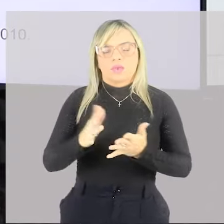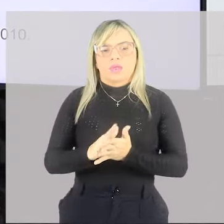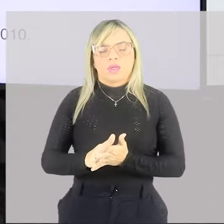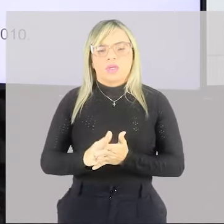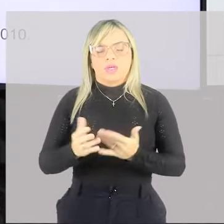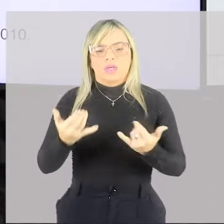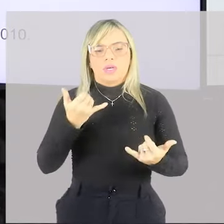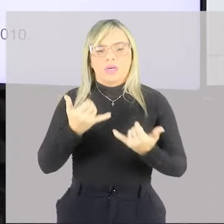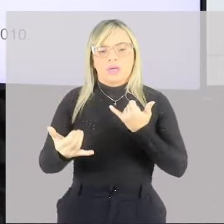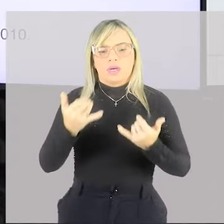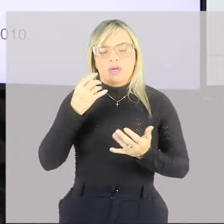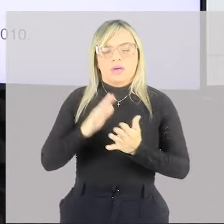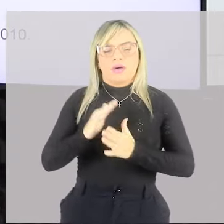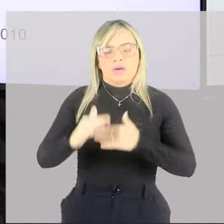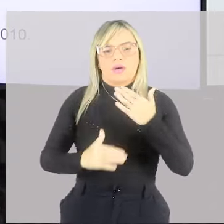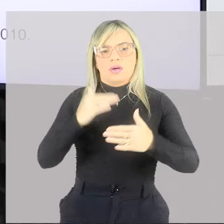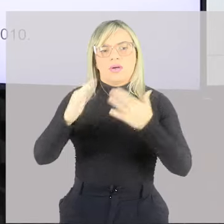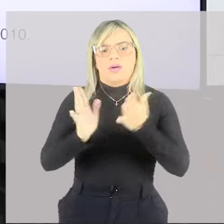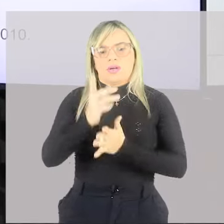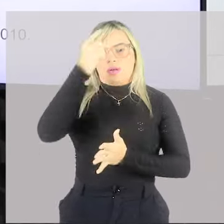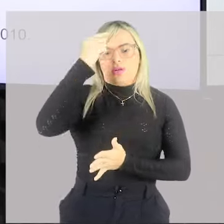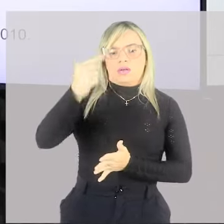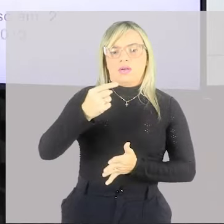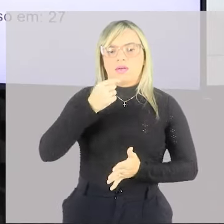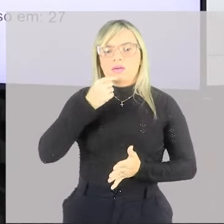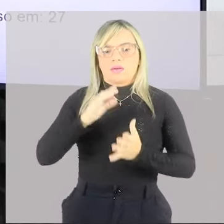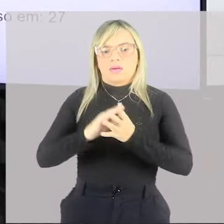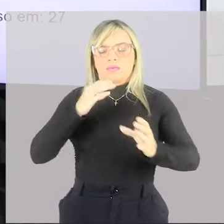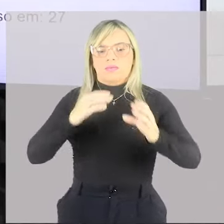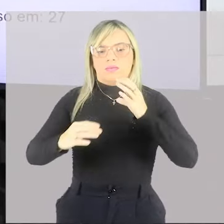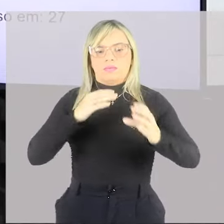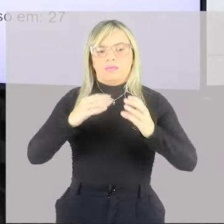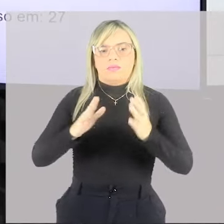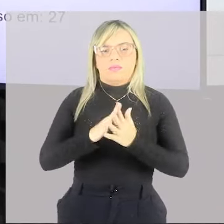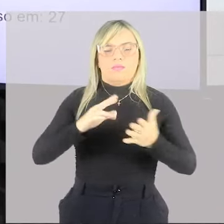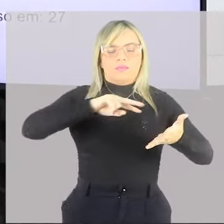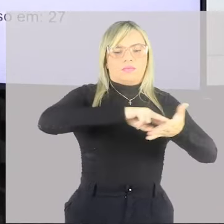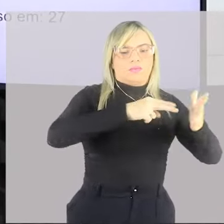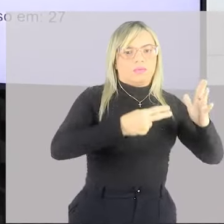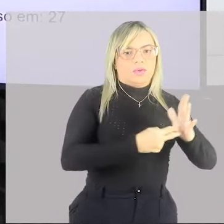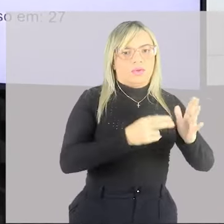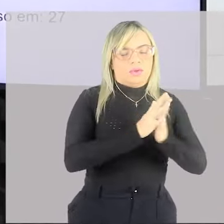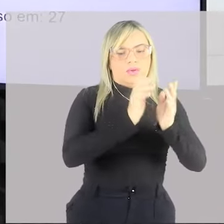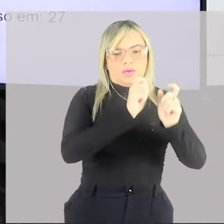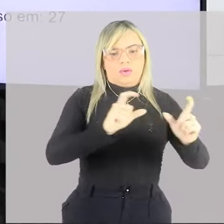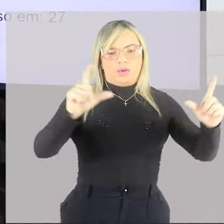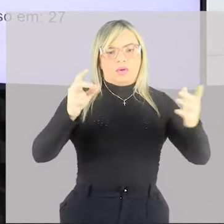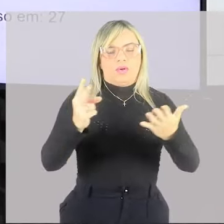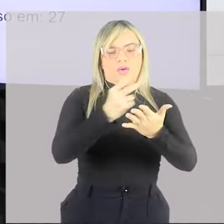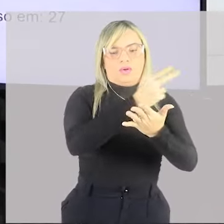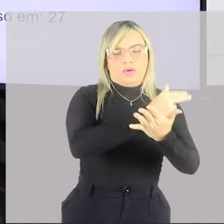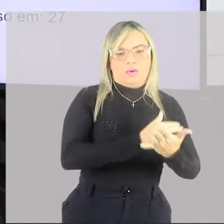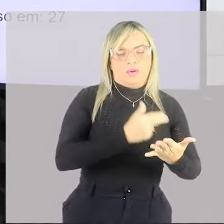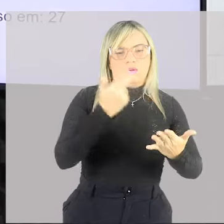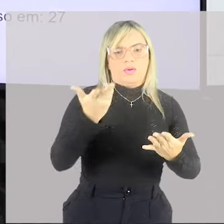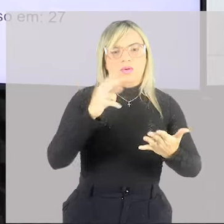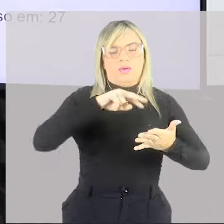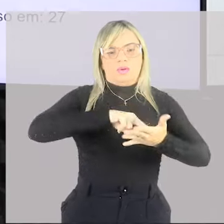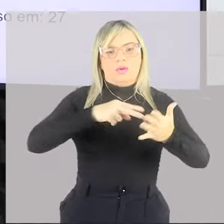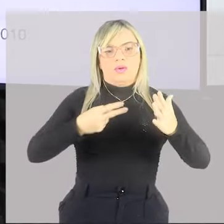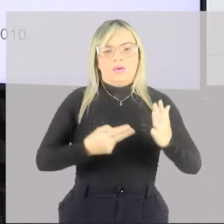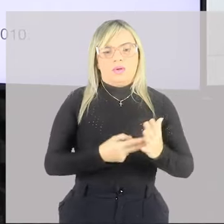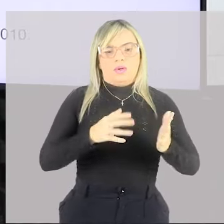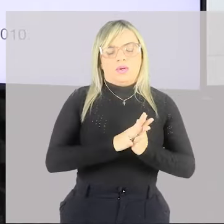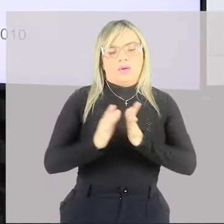processos de imagens que são processos de comunicação Professor o que significa isso bom cada desenho desse tem uma significação